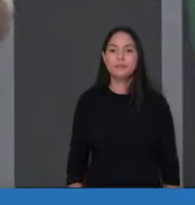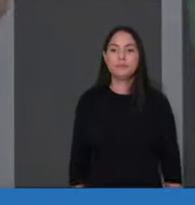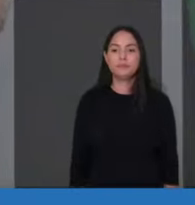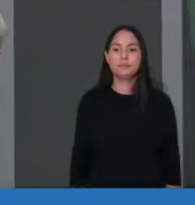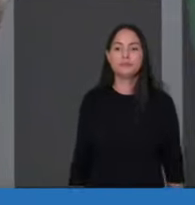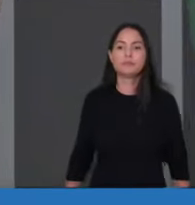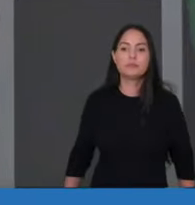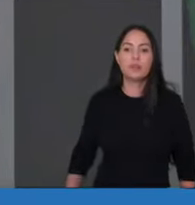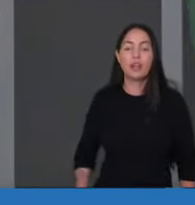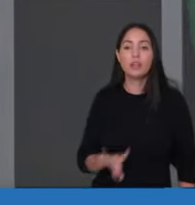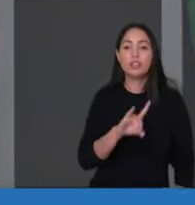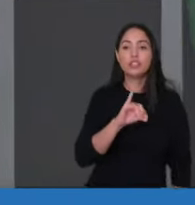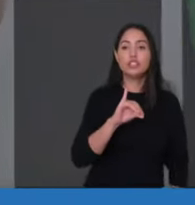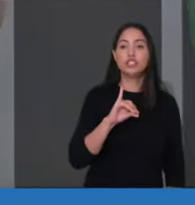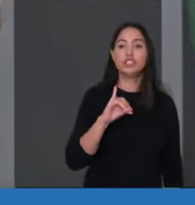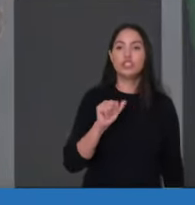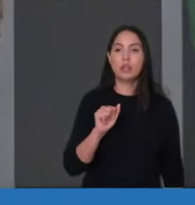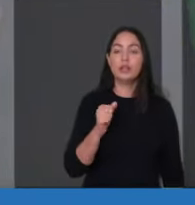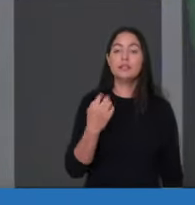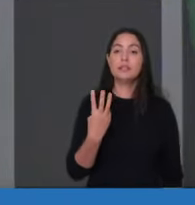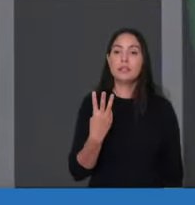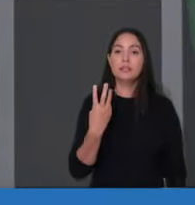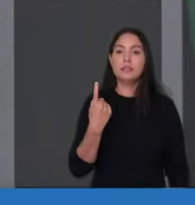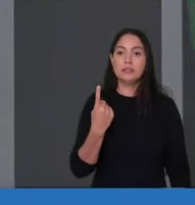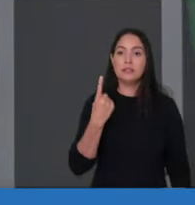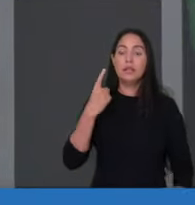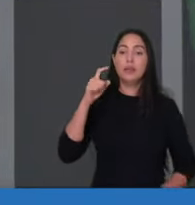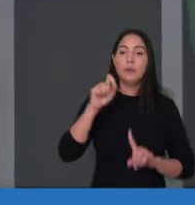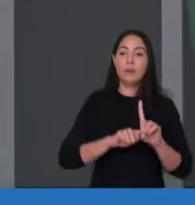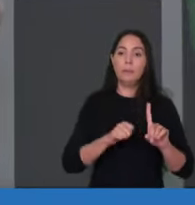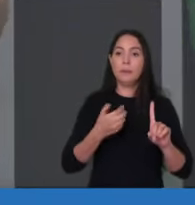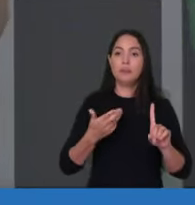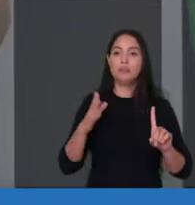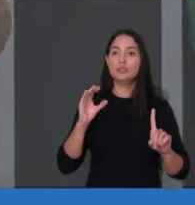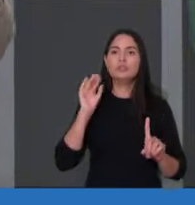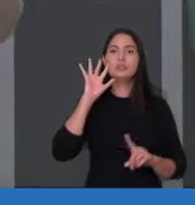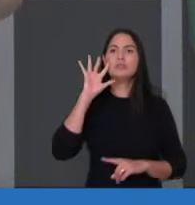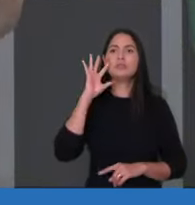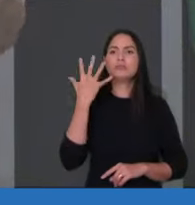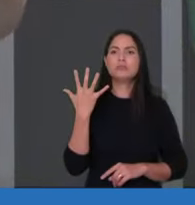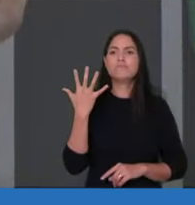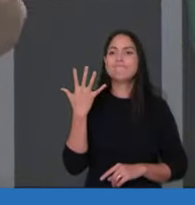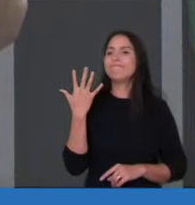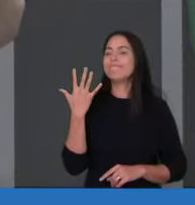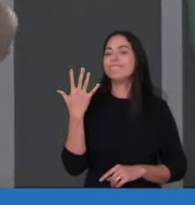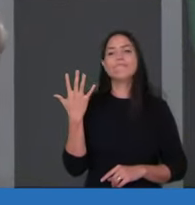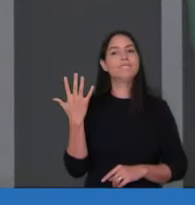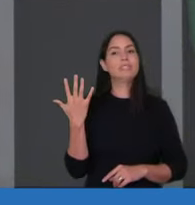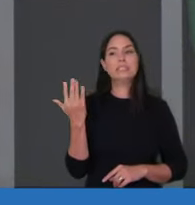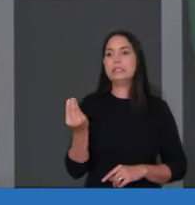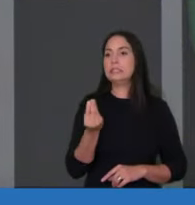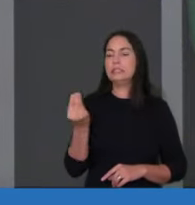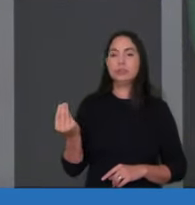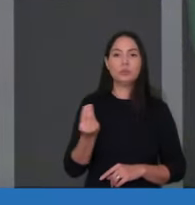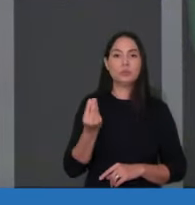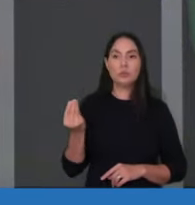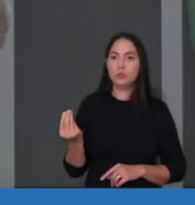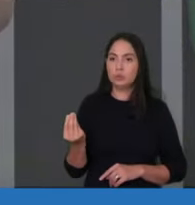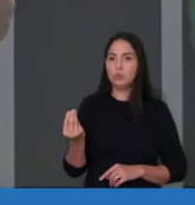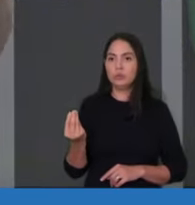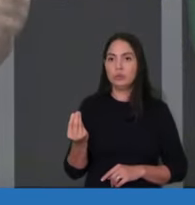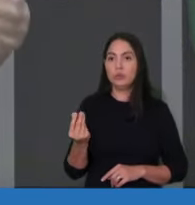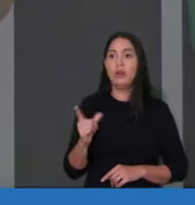o 31 de março esconde, no mínimo, o desaparecimento